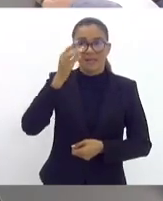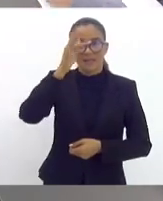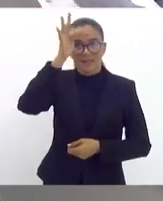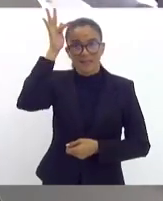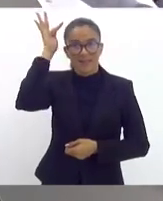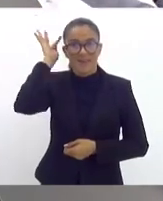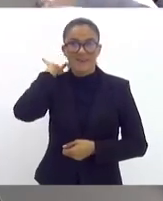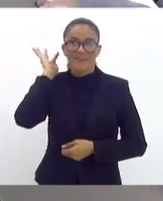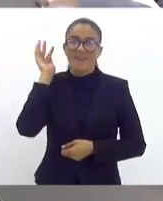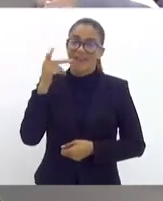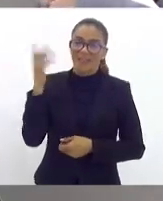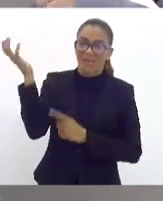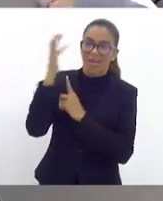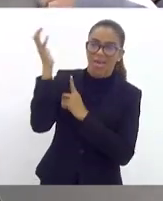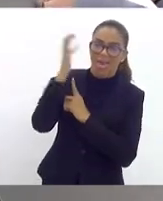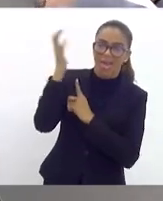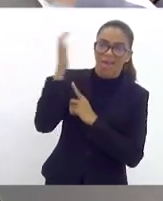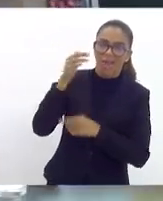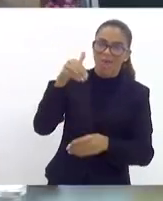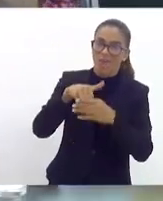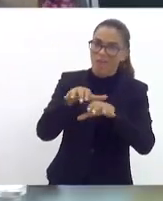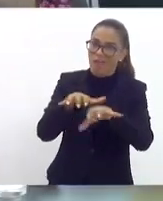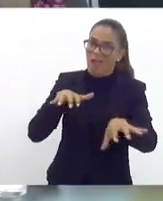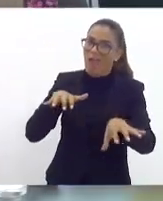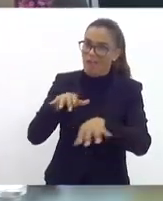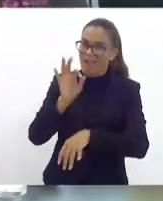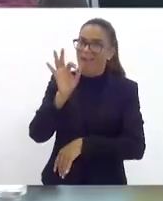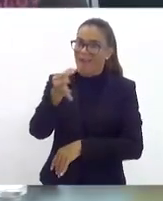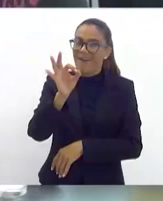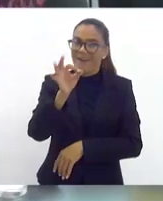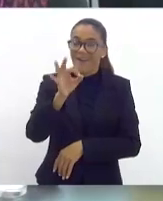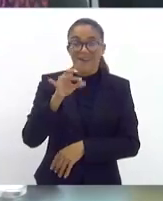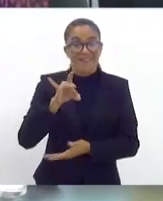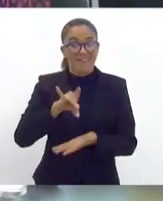apresentar um voto pela inconstitucionalidade eu tinha feito Deputado